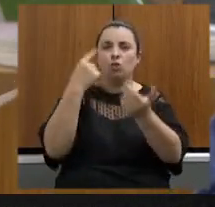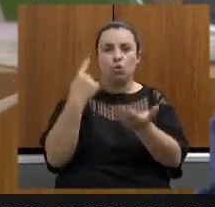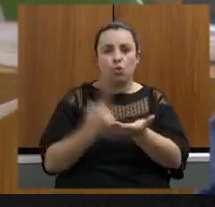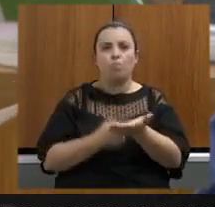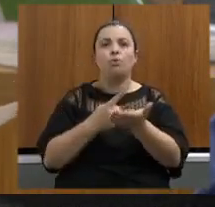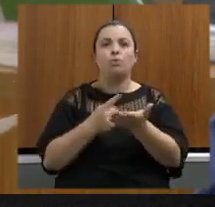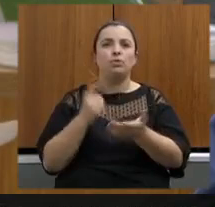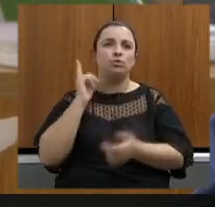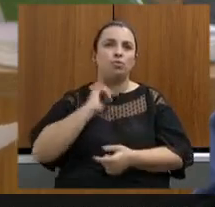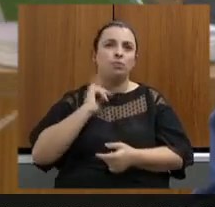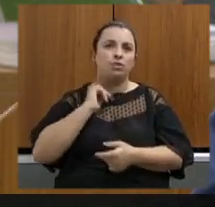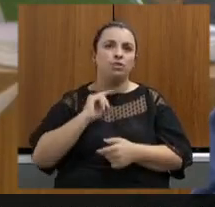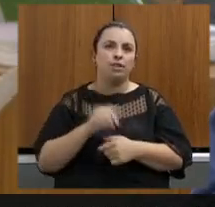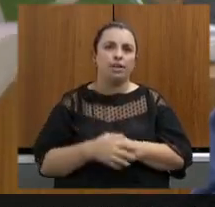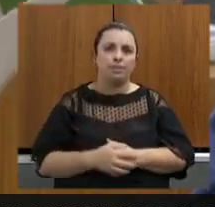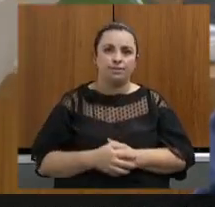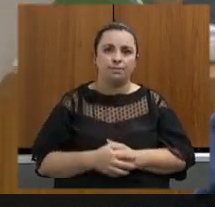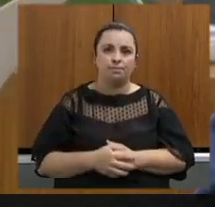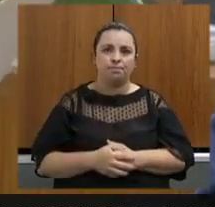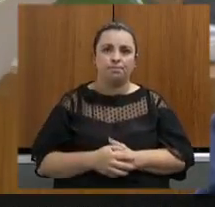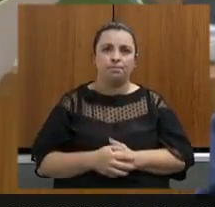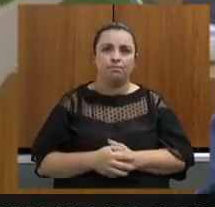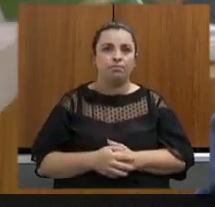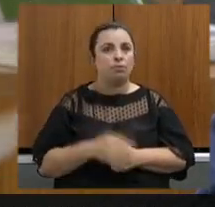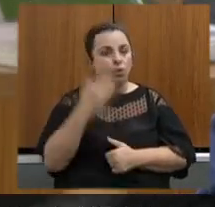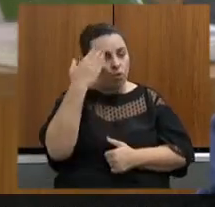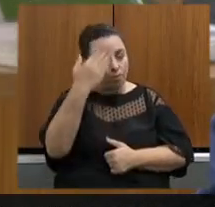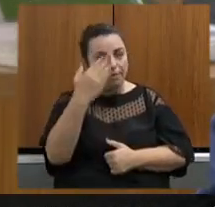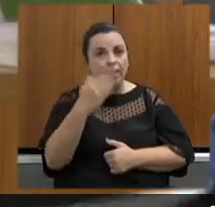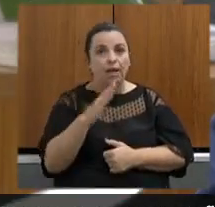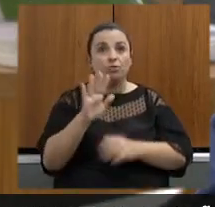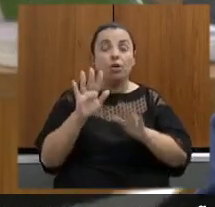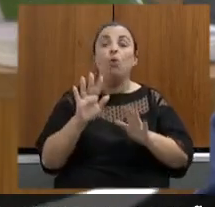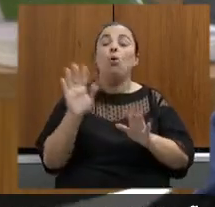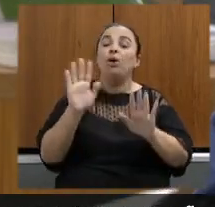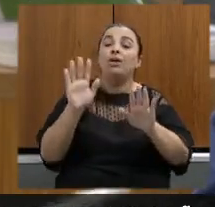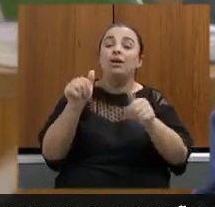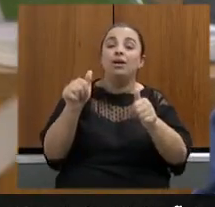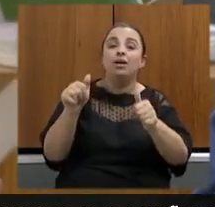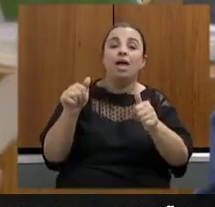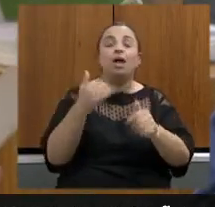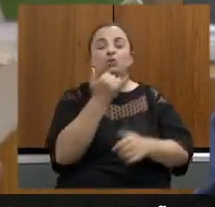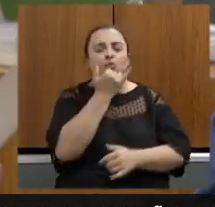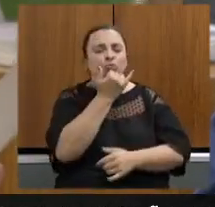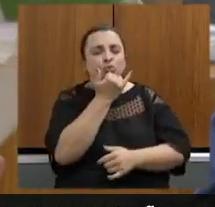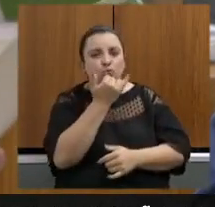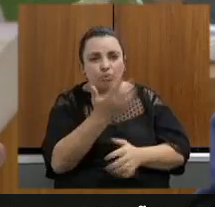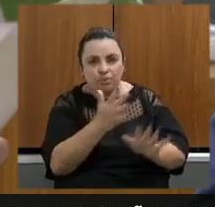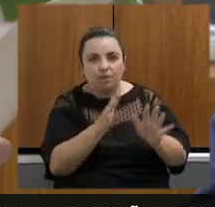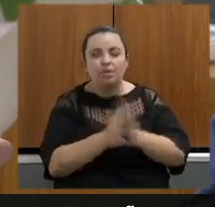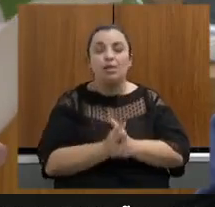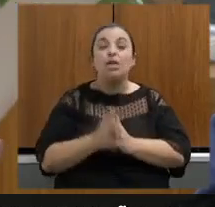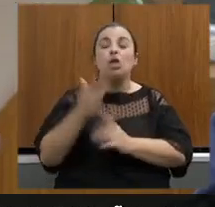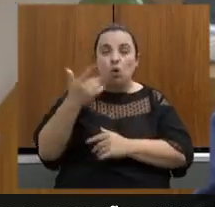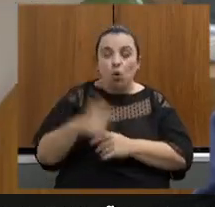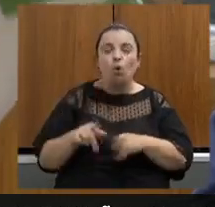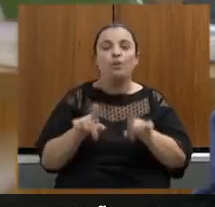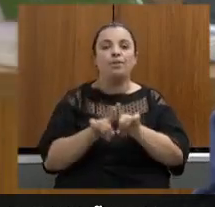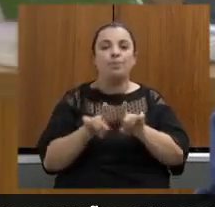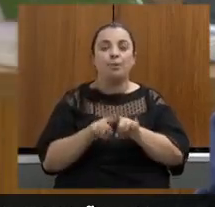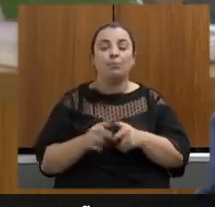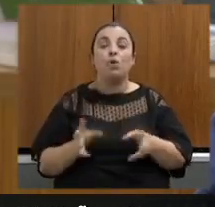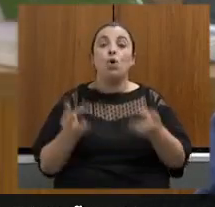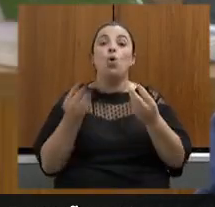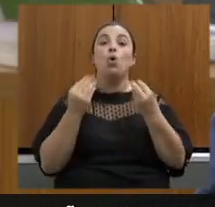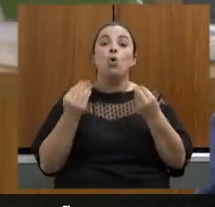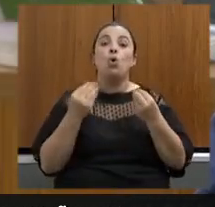com Minas Gerais agora Oi pode falar agora outra coisa em Como